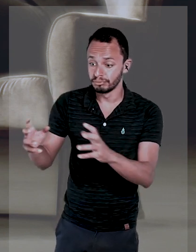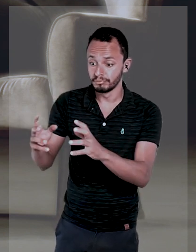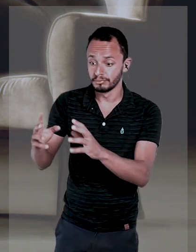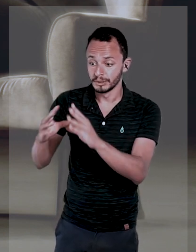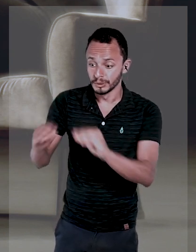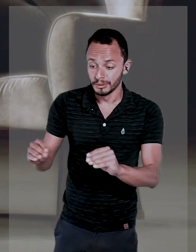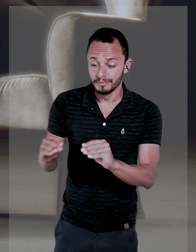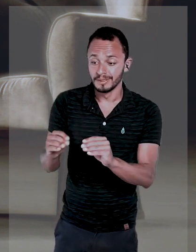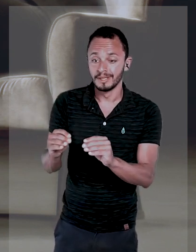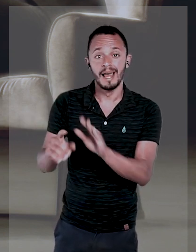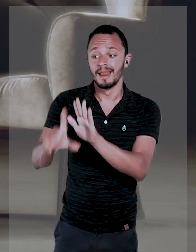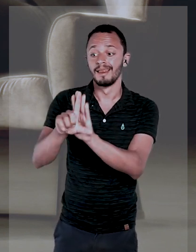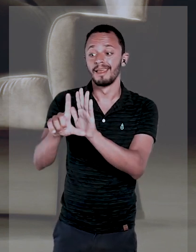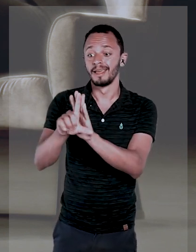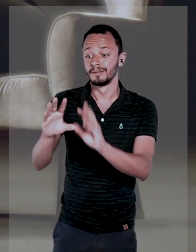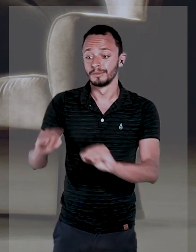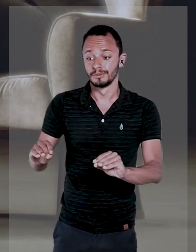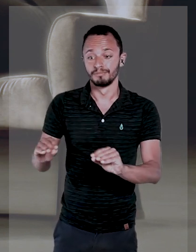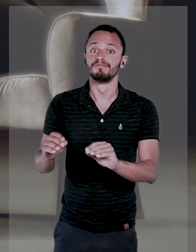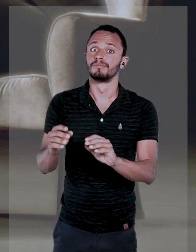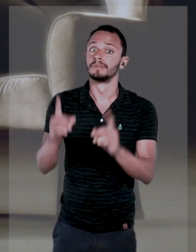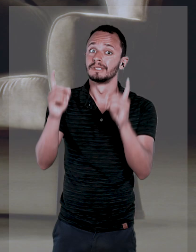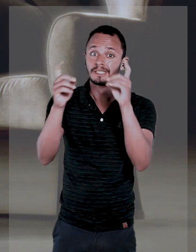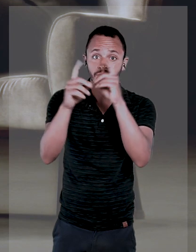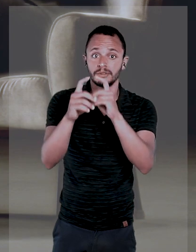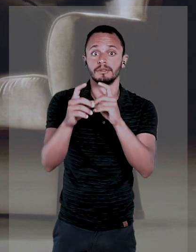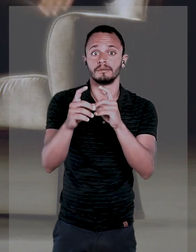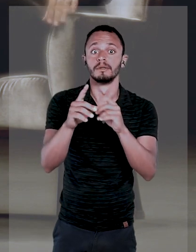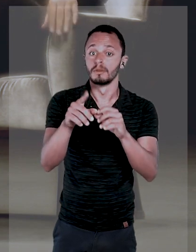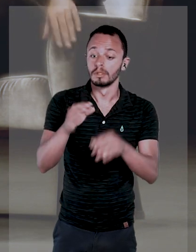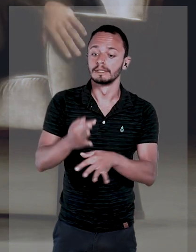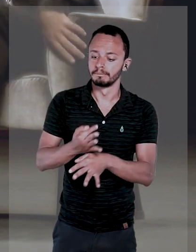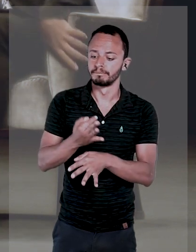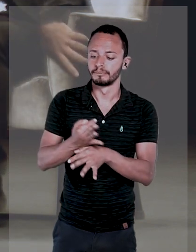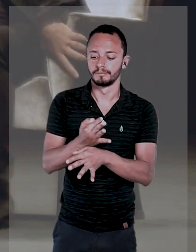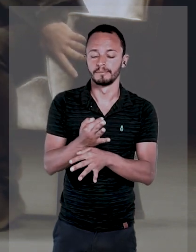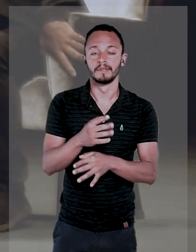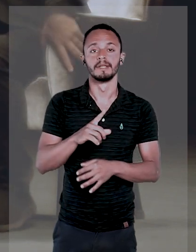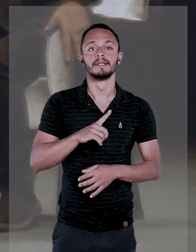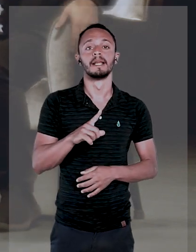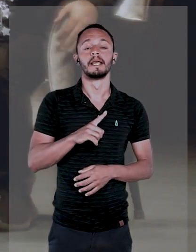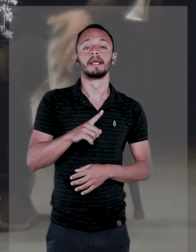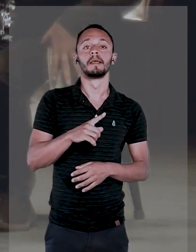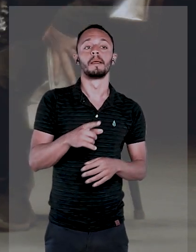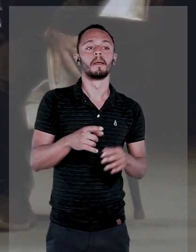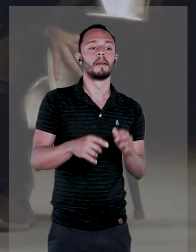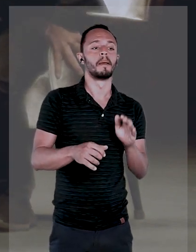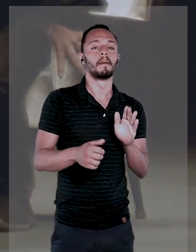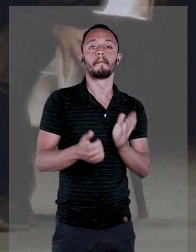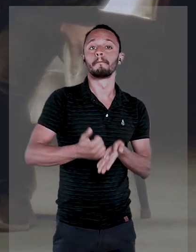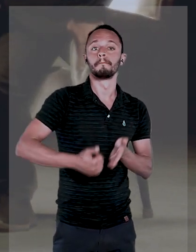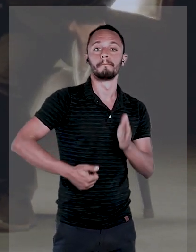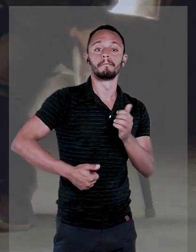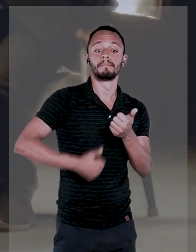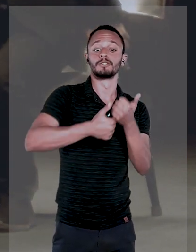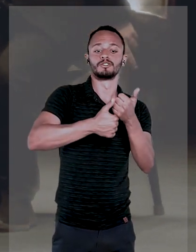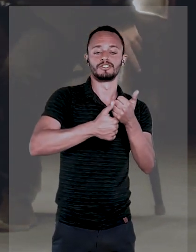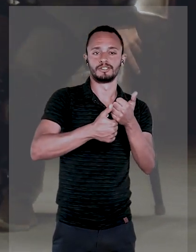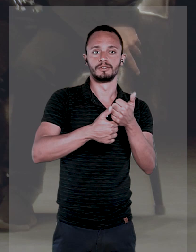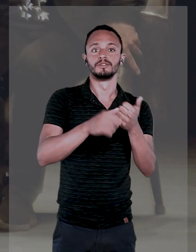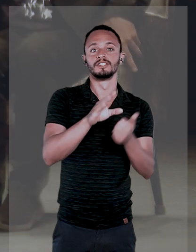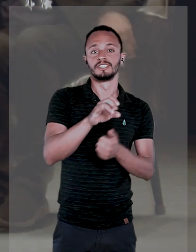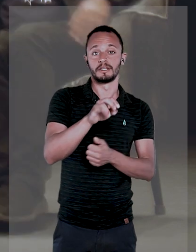vai recuperar. Com o patrocínio da CEMIG, a Uzi Minas, E